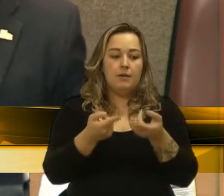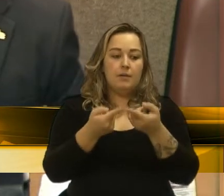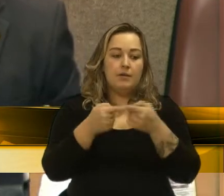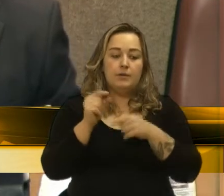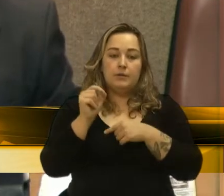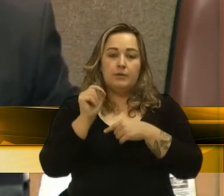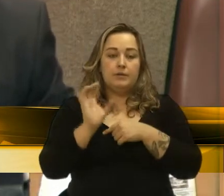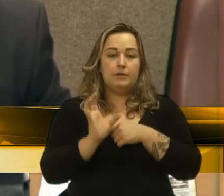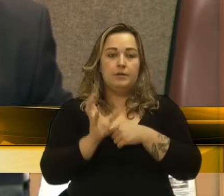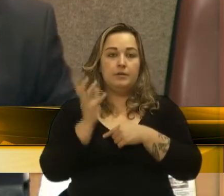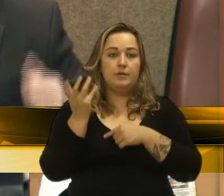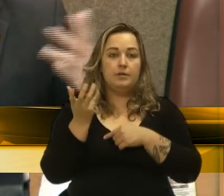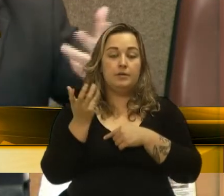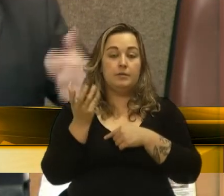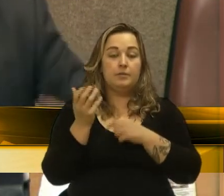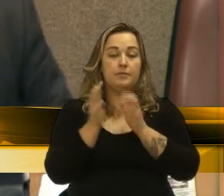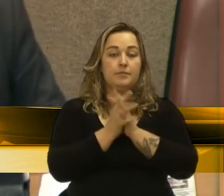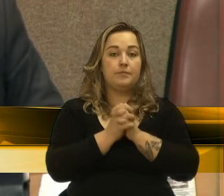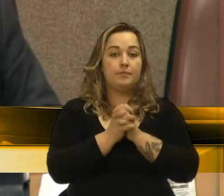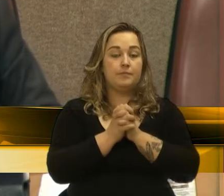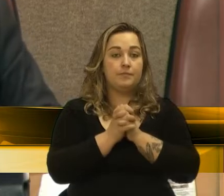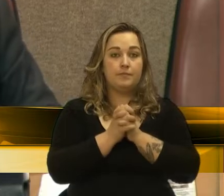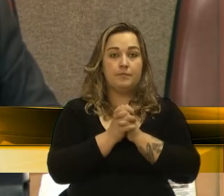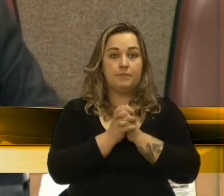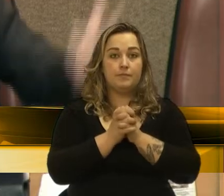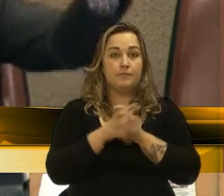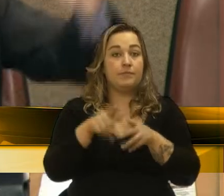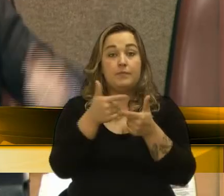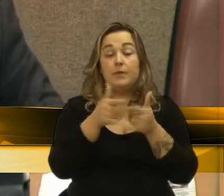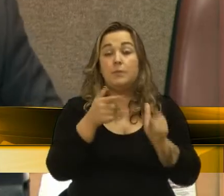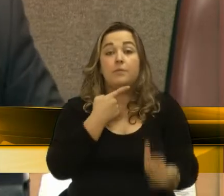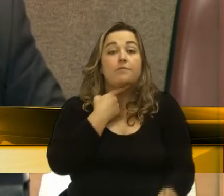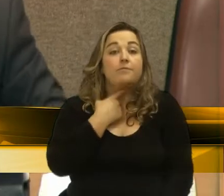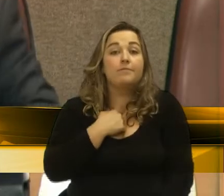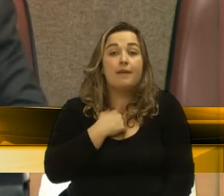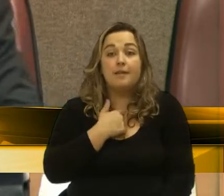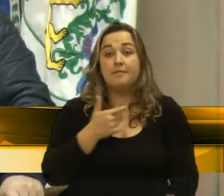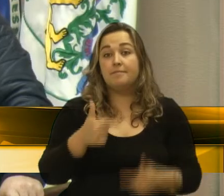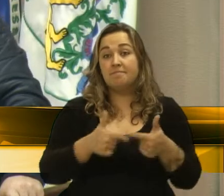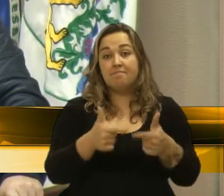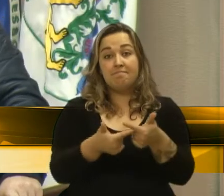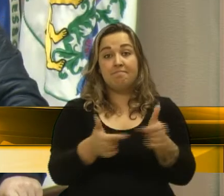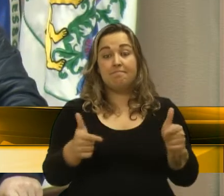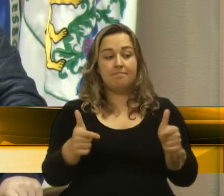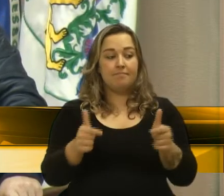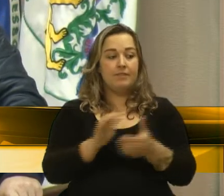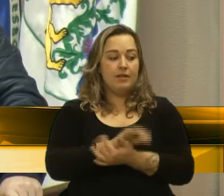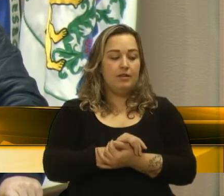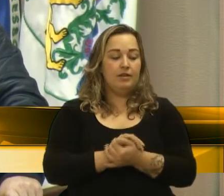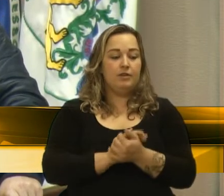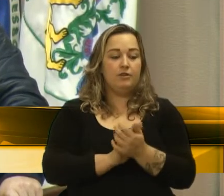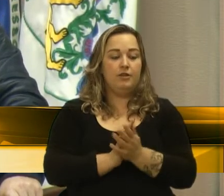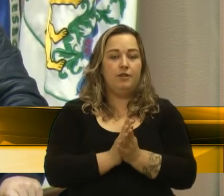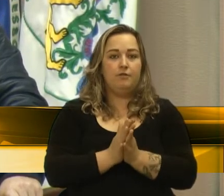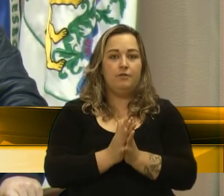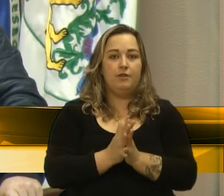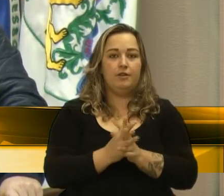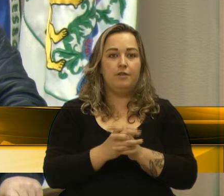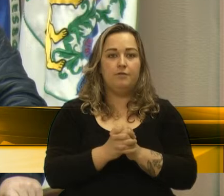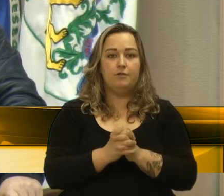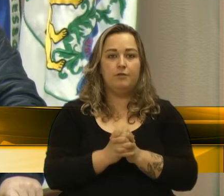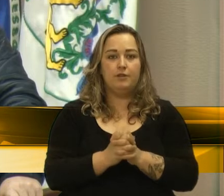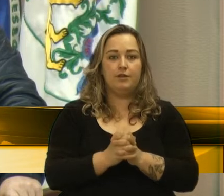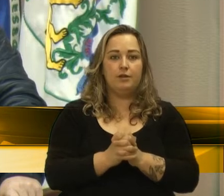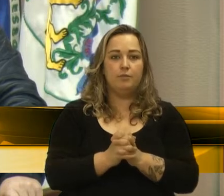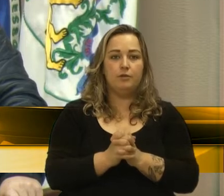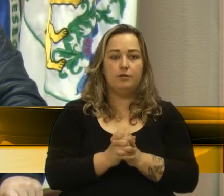Em italiano, dialeto vento é bisogna voia. Obrigado, vereador Felipe. Vereador Périco, e a secretária Renata